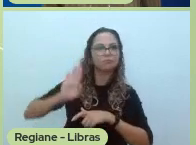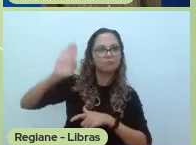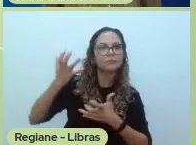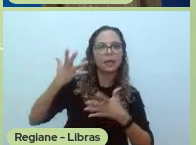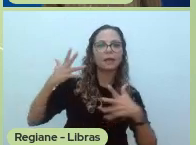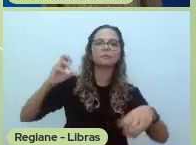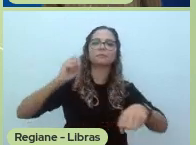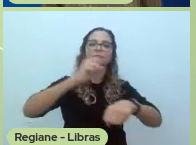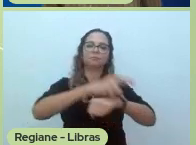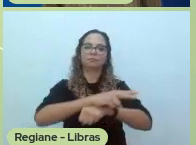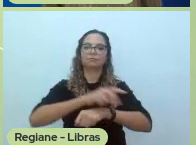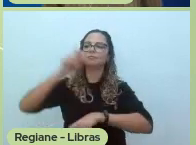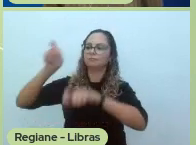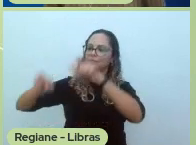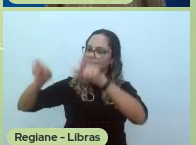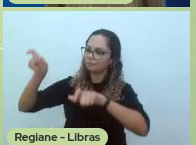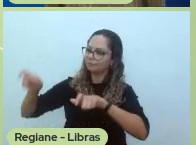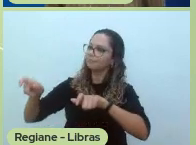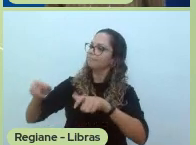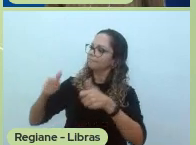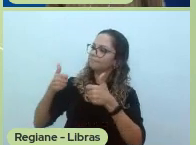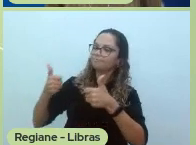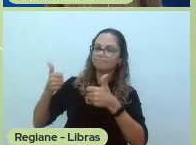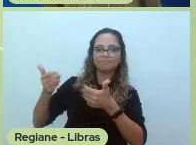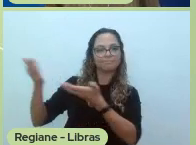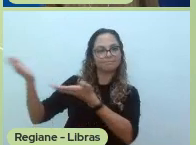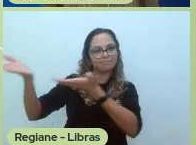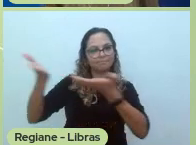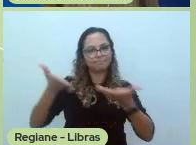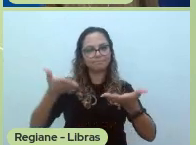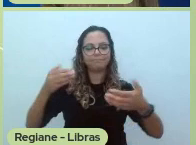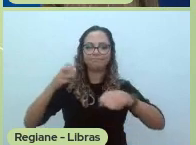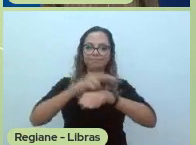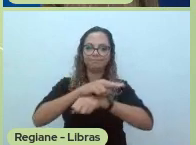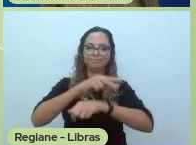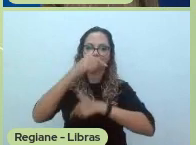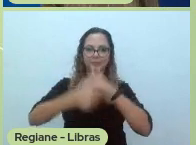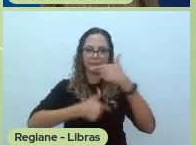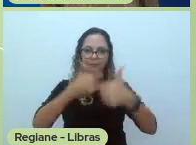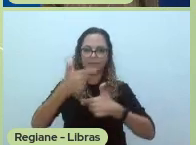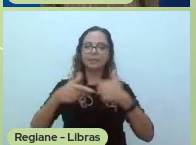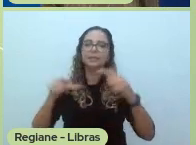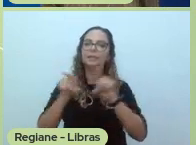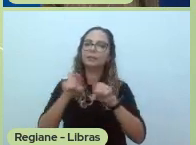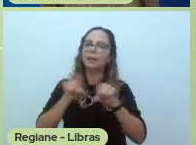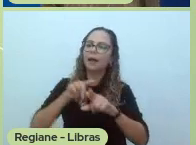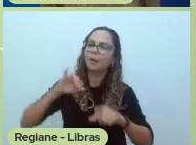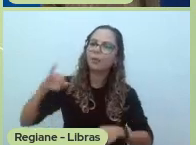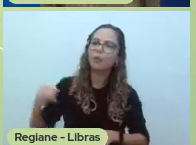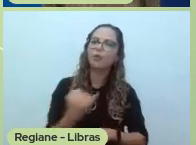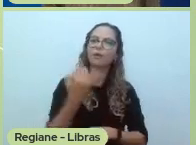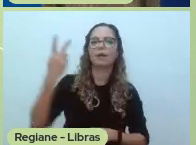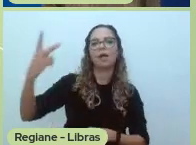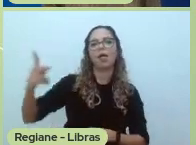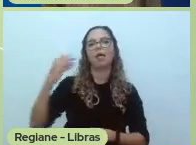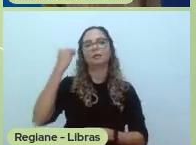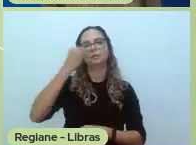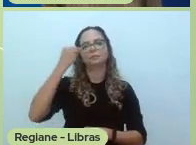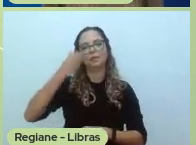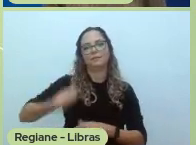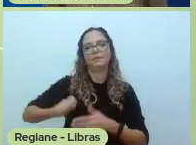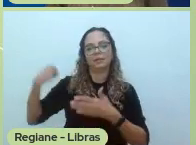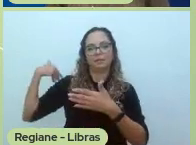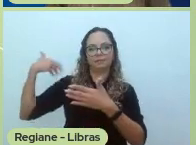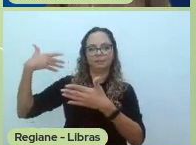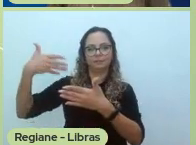eles para dentro da empresa para conhecer essa habilidade, poder aproveitar o valor dessa experiência de vida que é bastante variada. Então, os